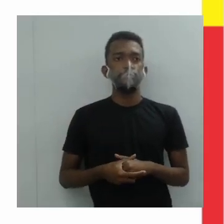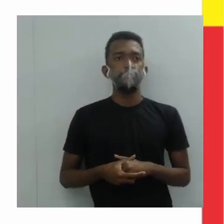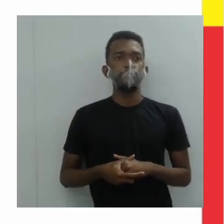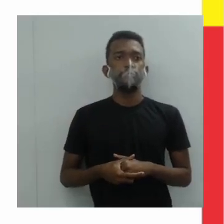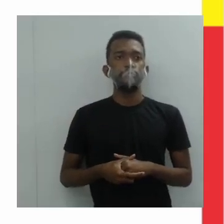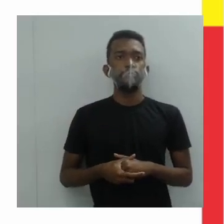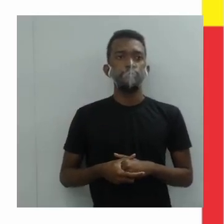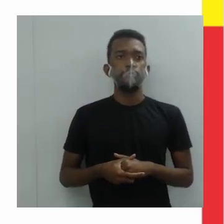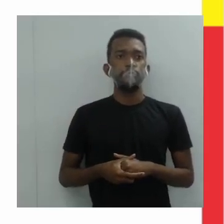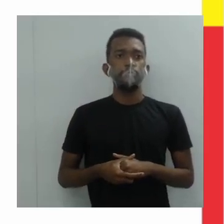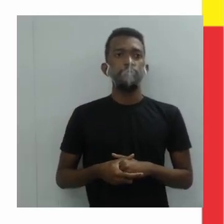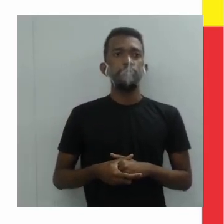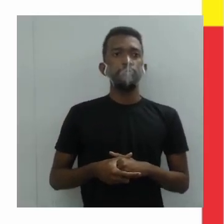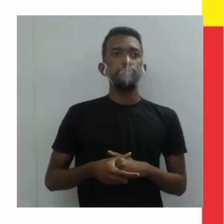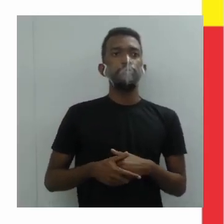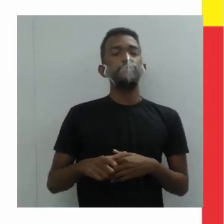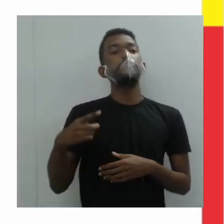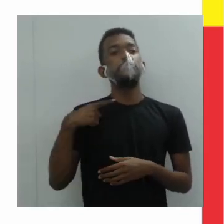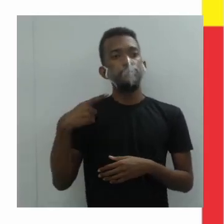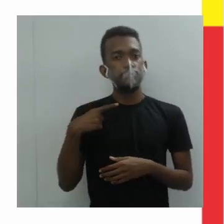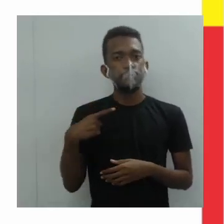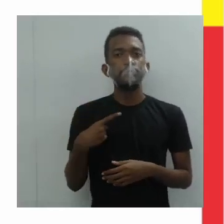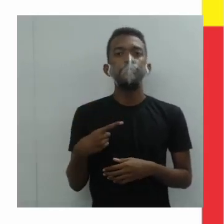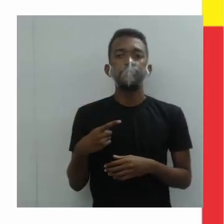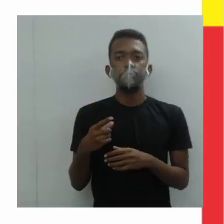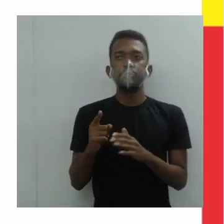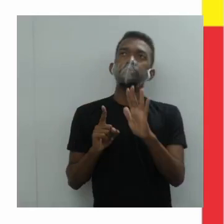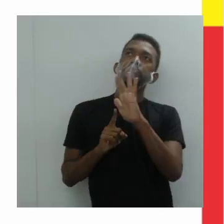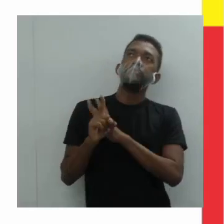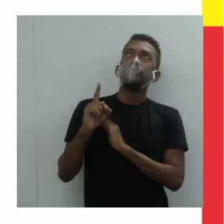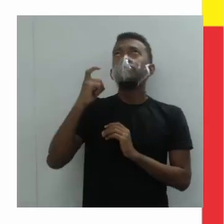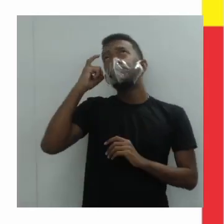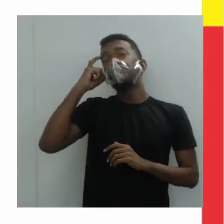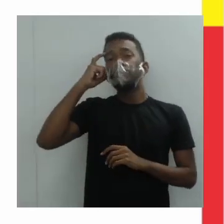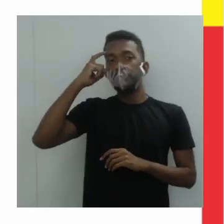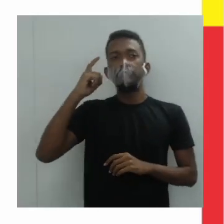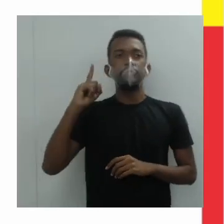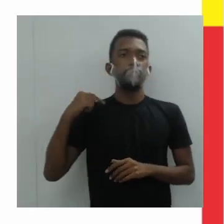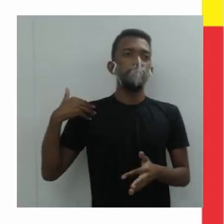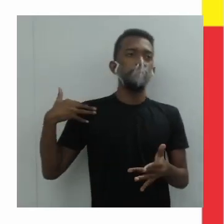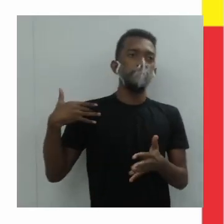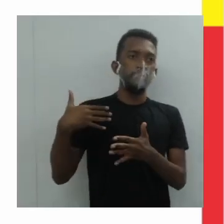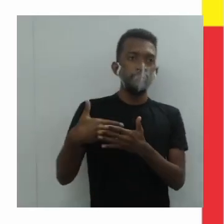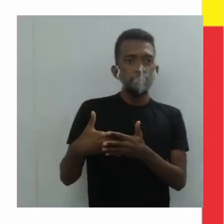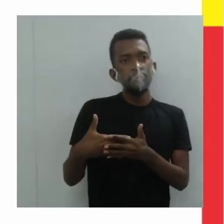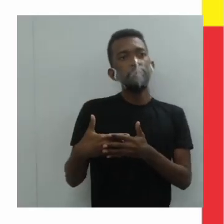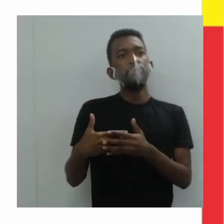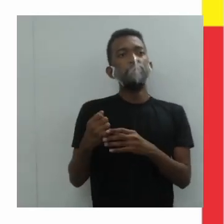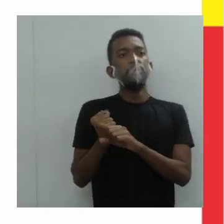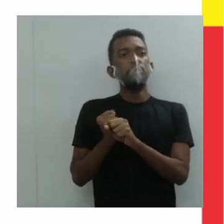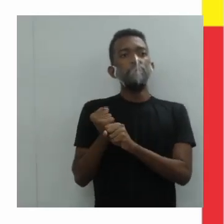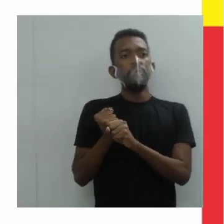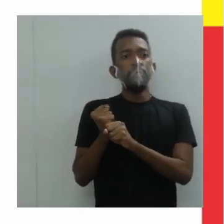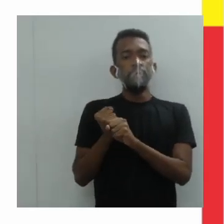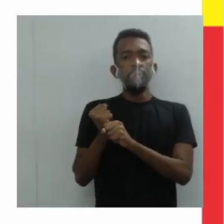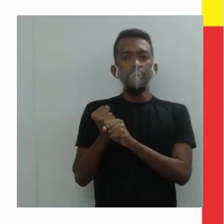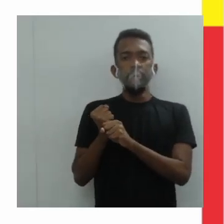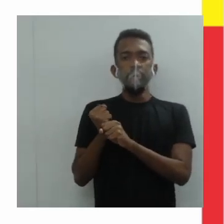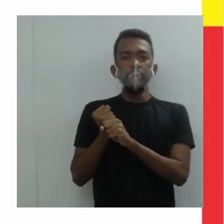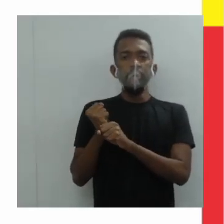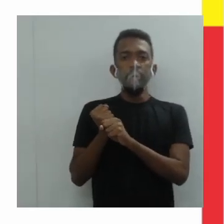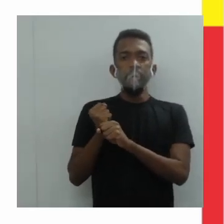Tem a questão, né? A gente poderia trazer aí, poderia falar que ao longo da história, a gente